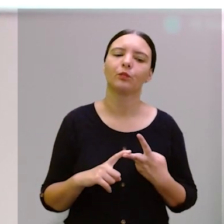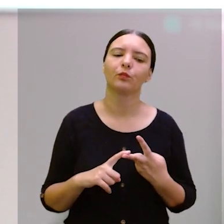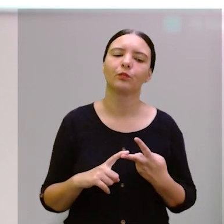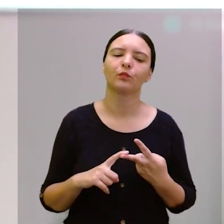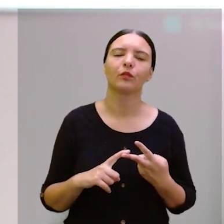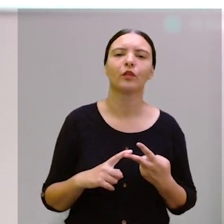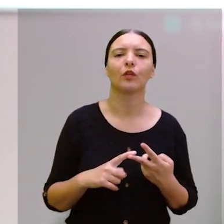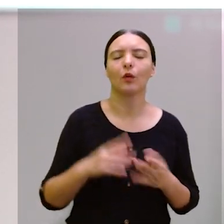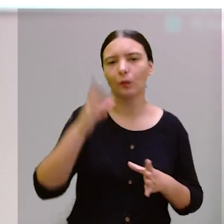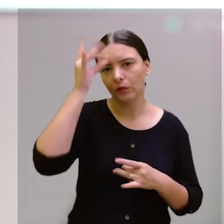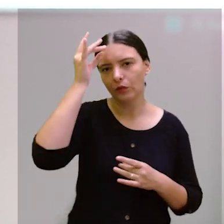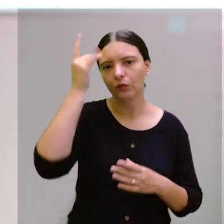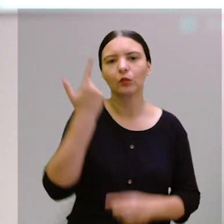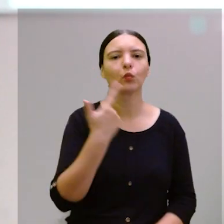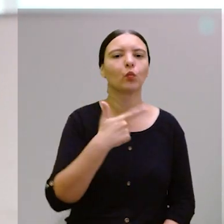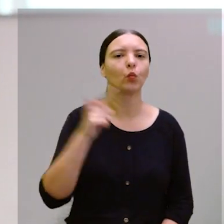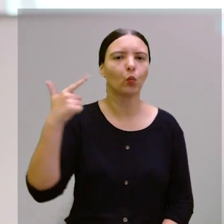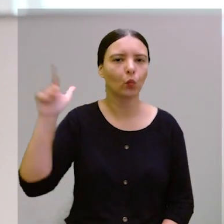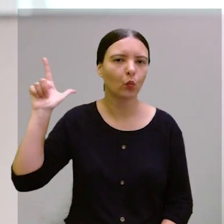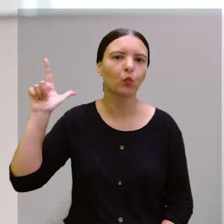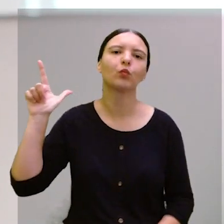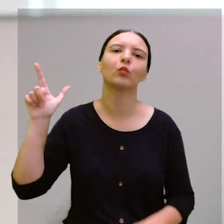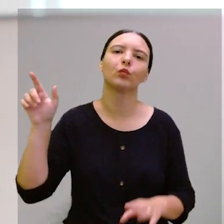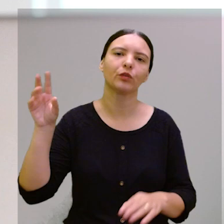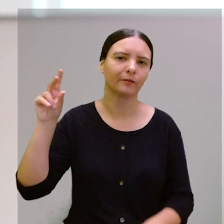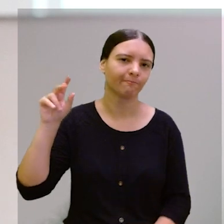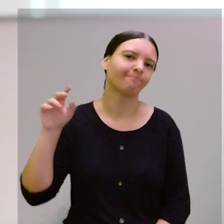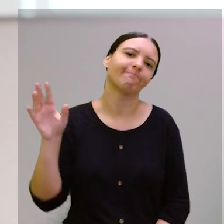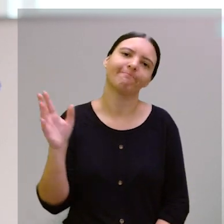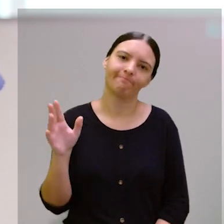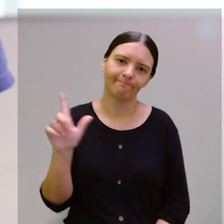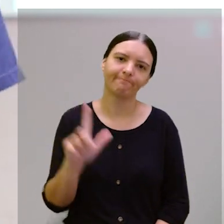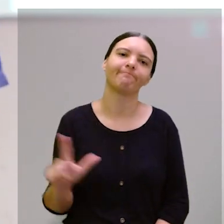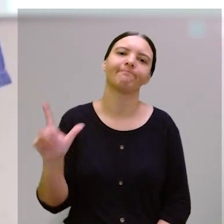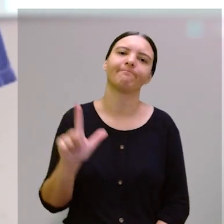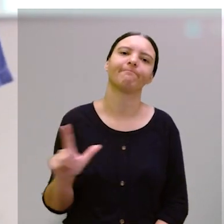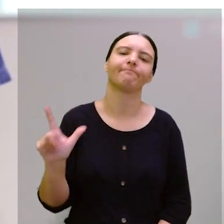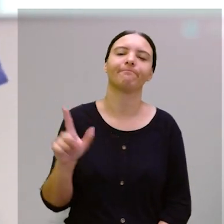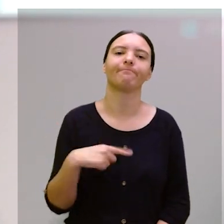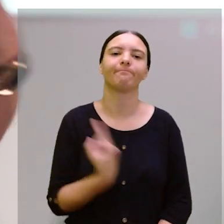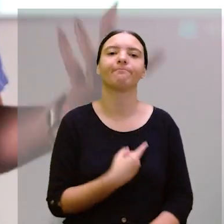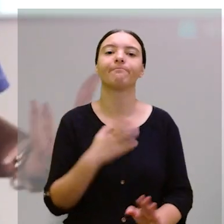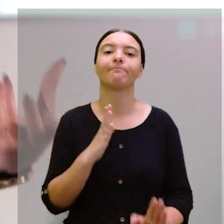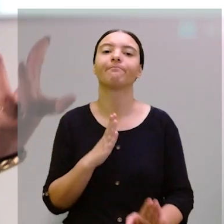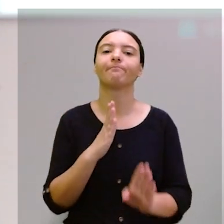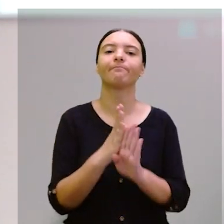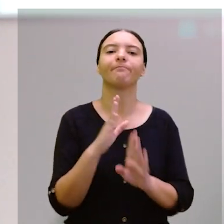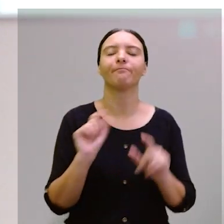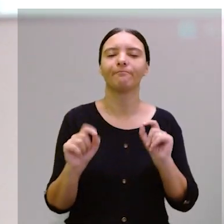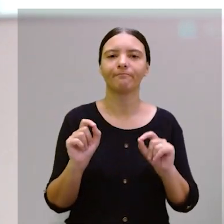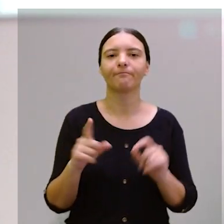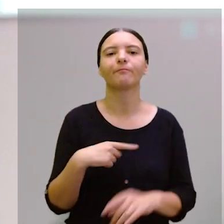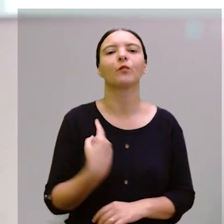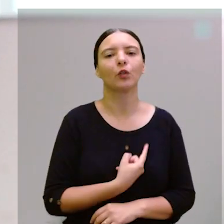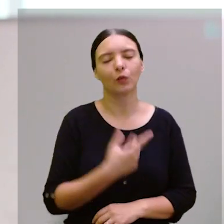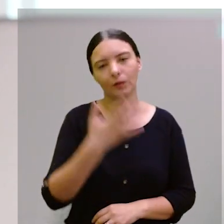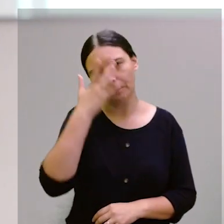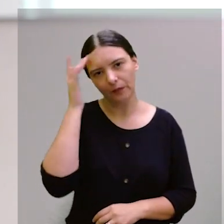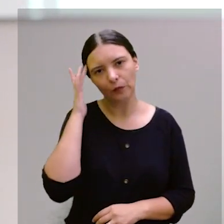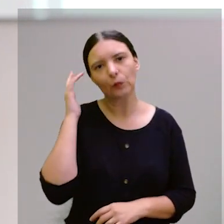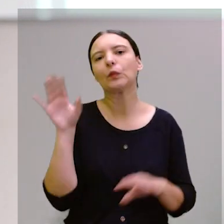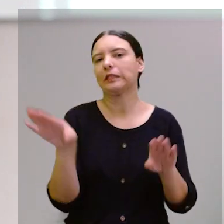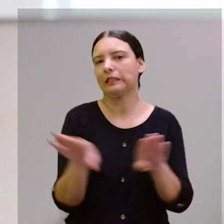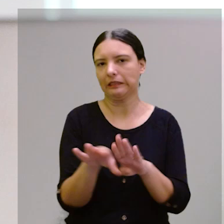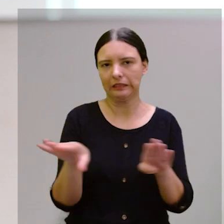de tantos outros personagens magistrais da literatura, que a gente descobre que nós somos esses caras também. Nós temos